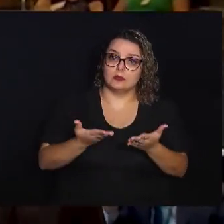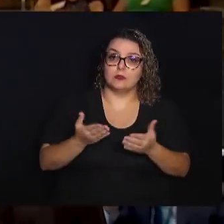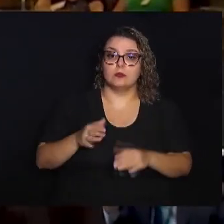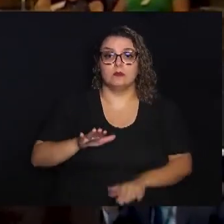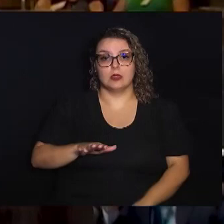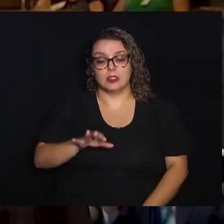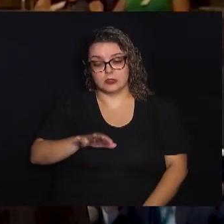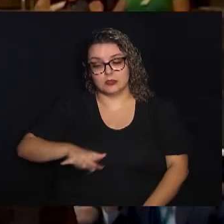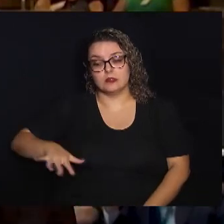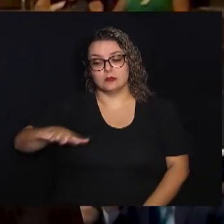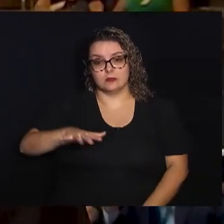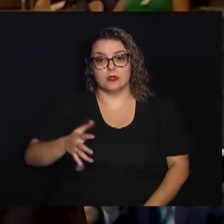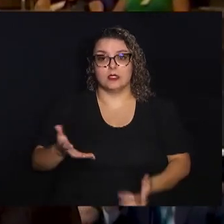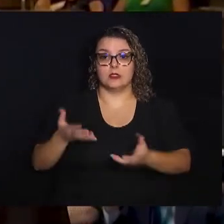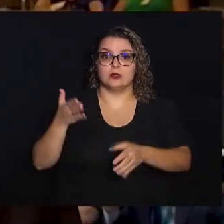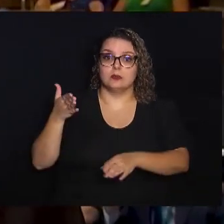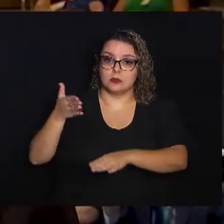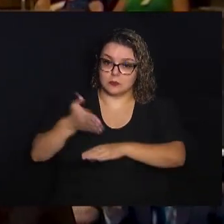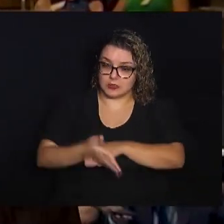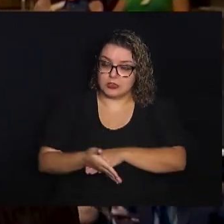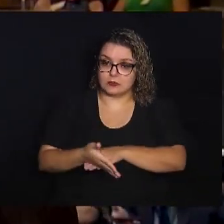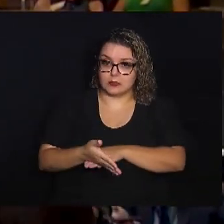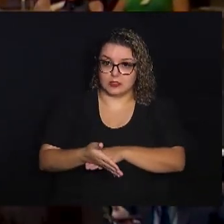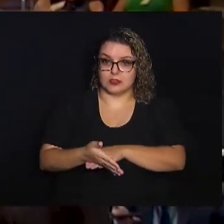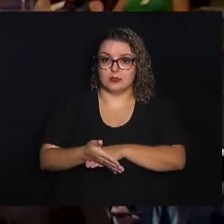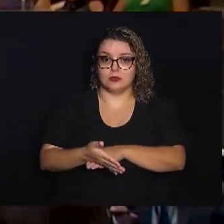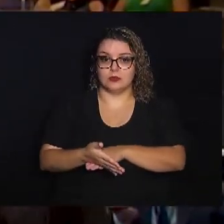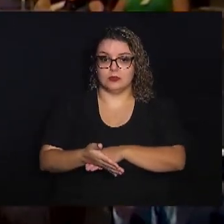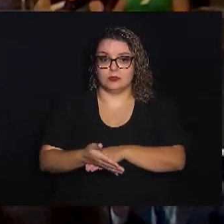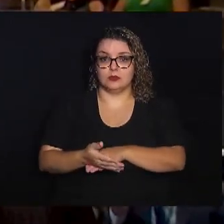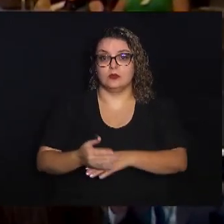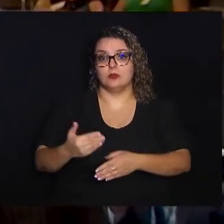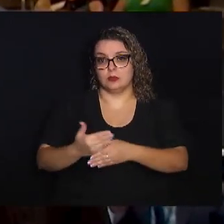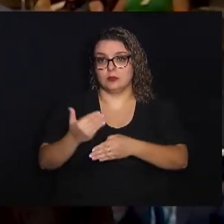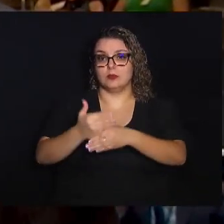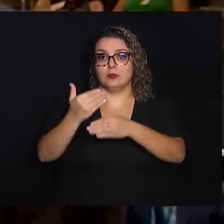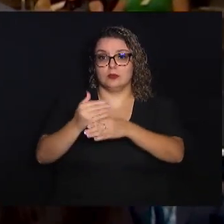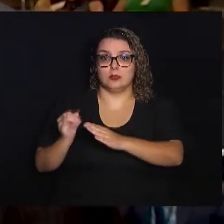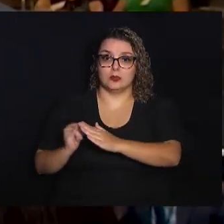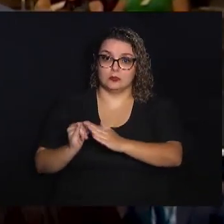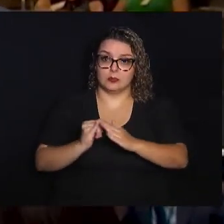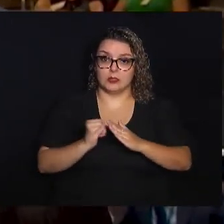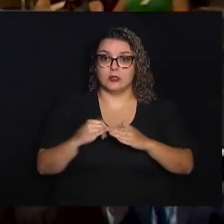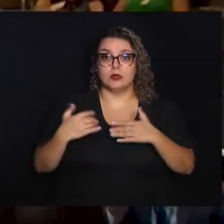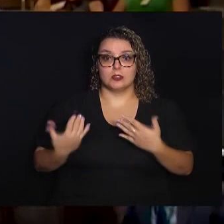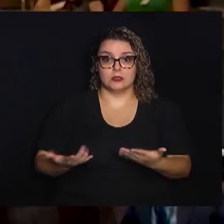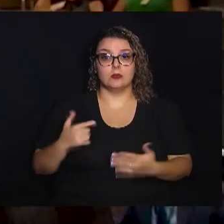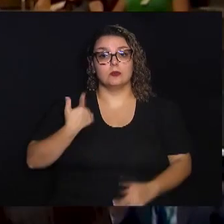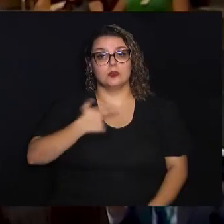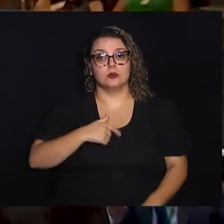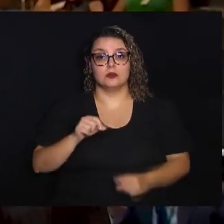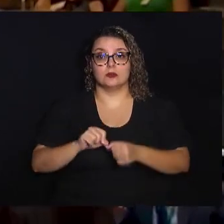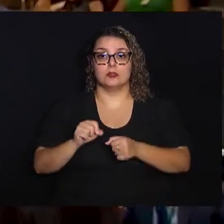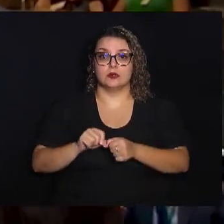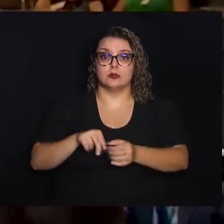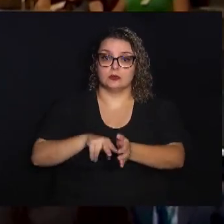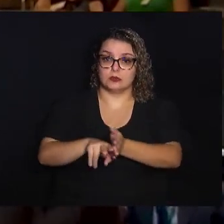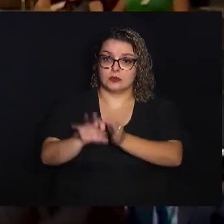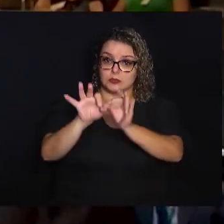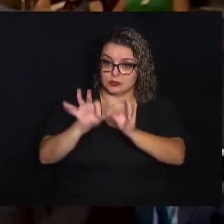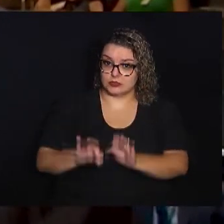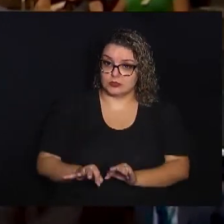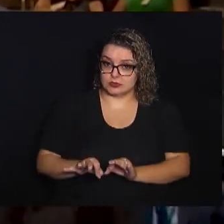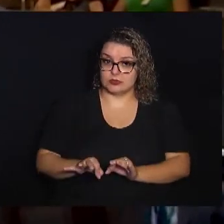perímetro querendo participar com empreendimentos imobiliários, né? Então, para a gente fazer um diagnóstico correto